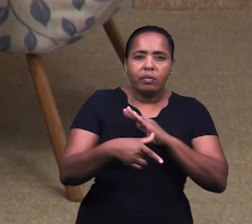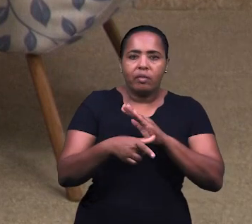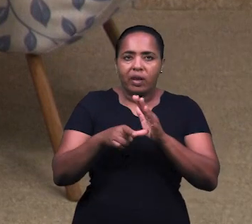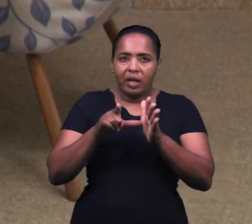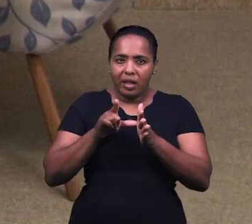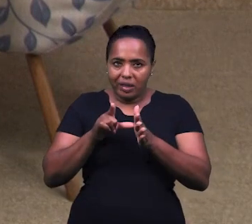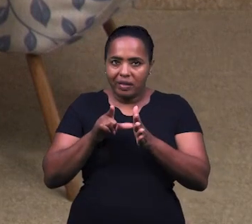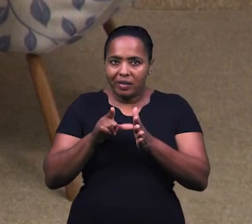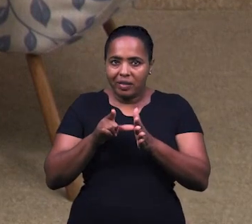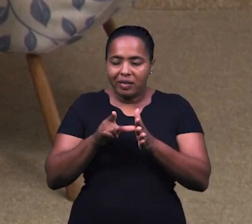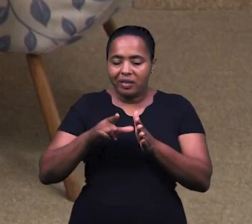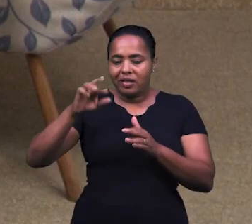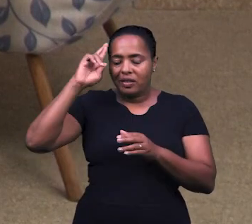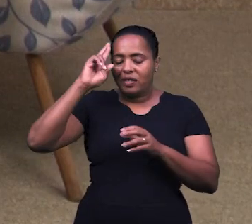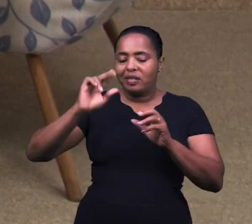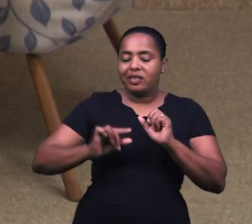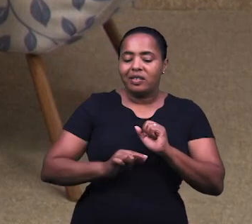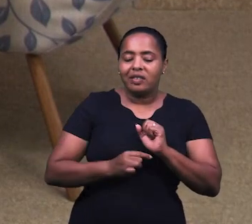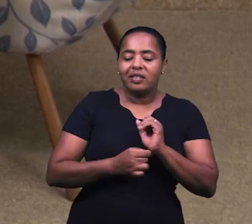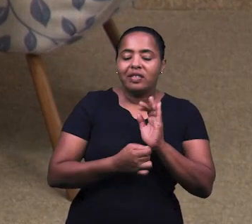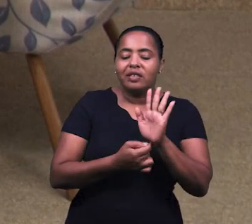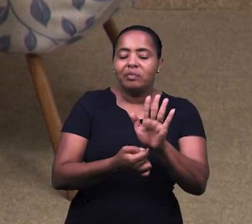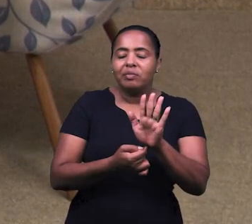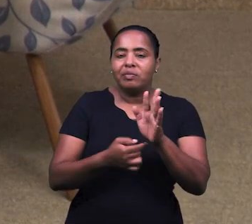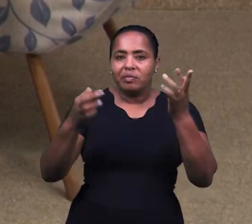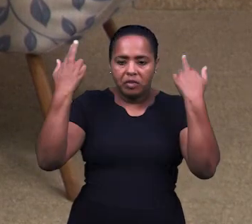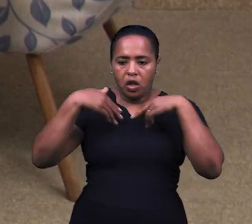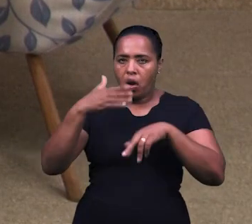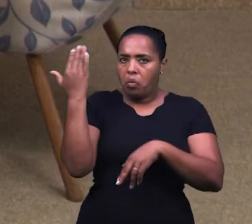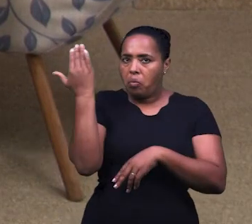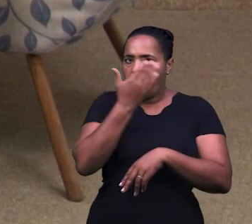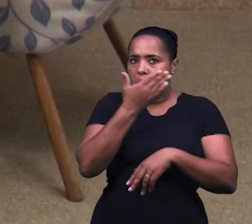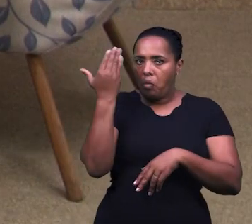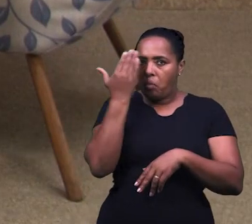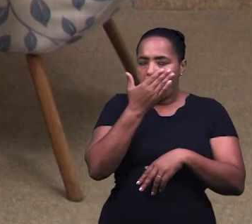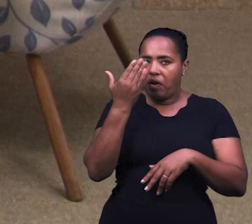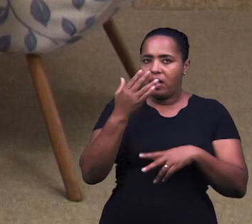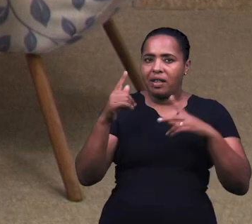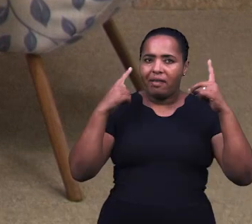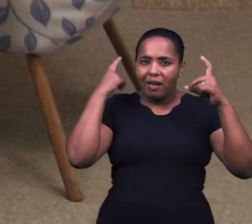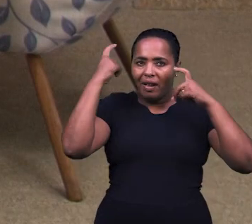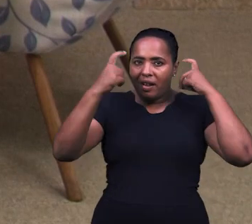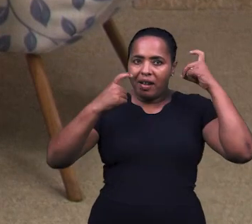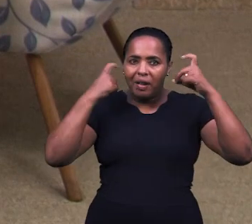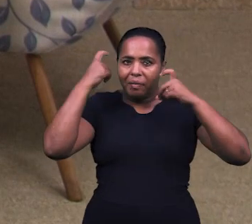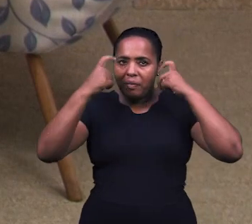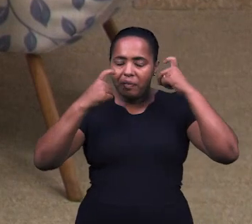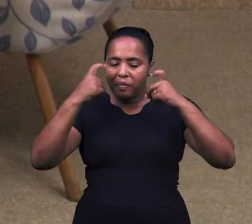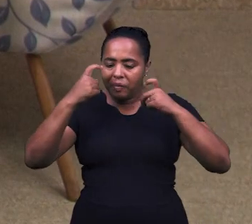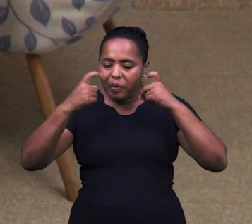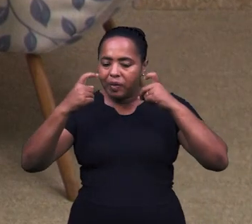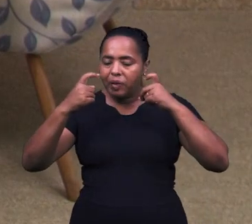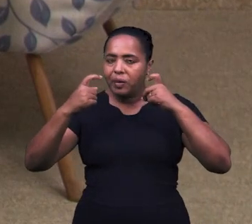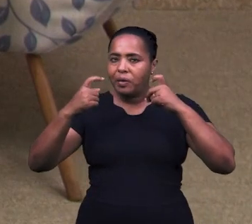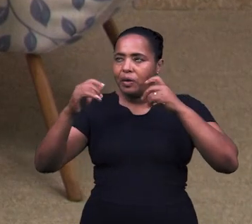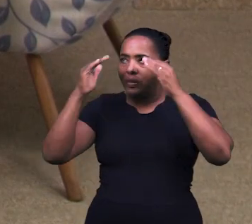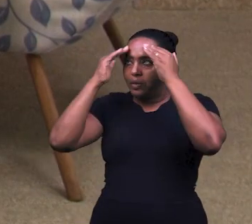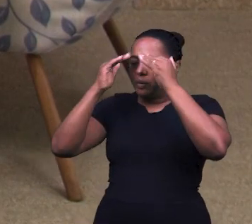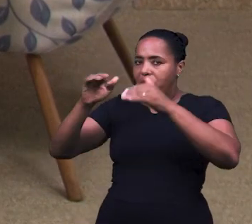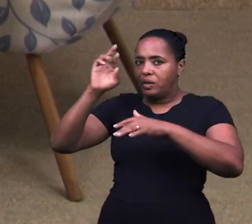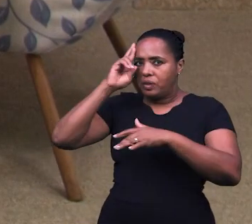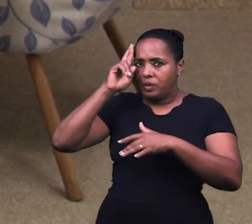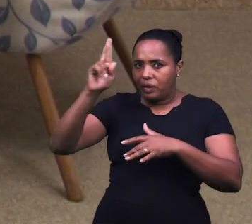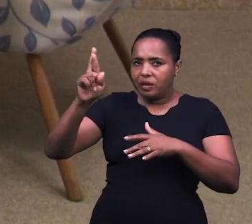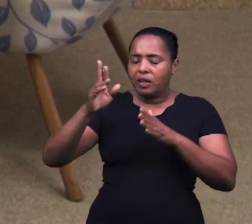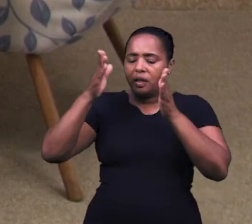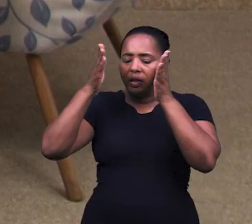mas antes do Senhor revelar para ele, o cordeiro ainda não tinha visto ainda. Ele estava ali preocupado em cumprir aquilo que Deus tinha pedido a